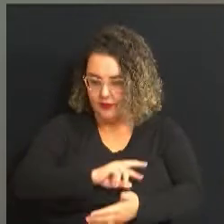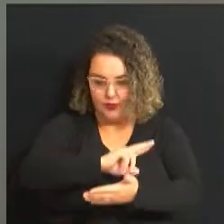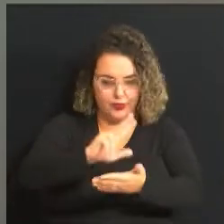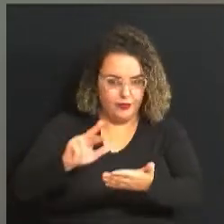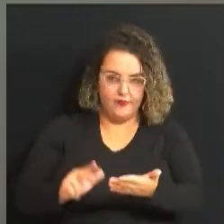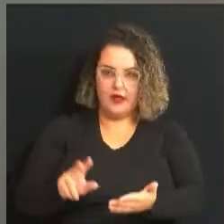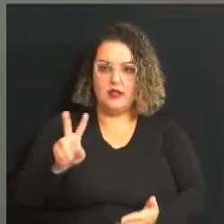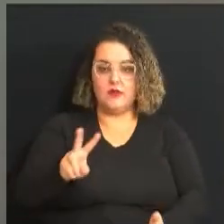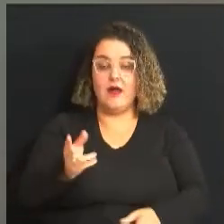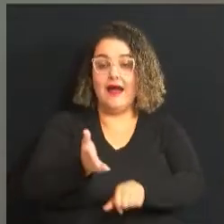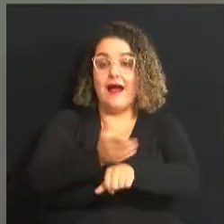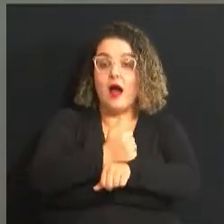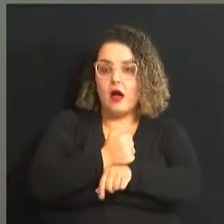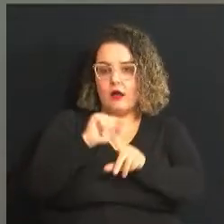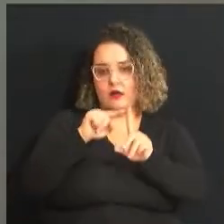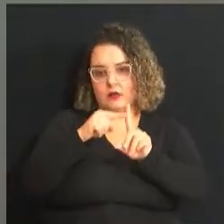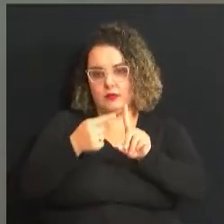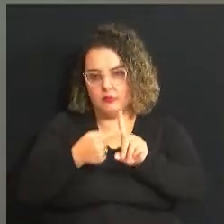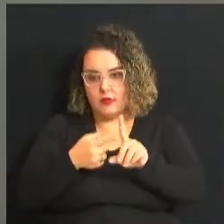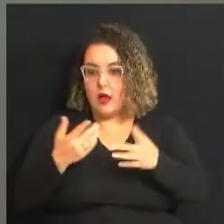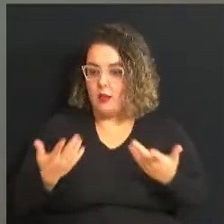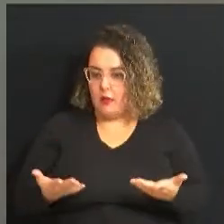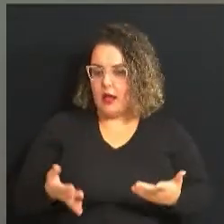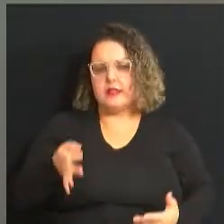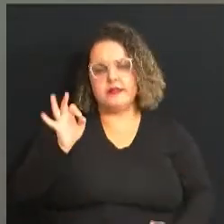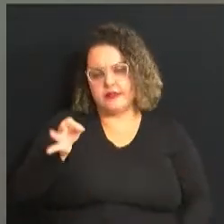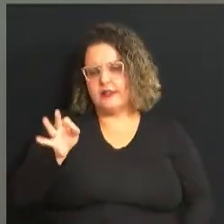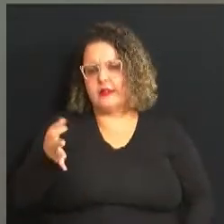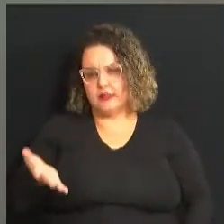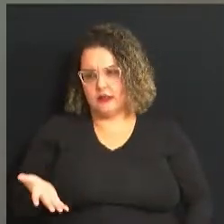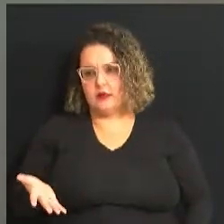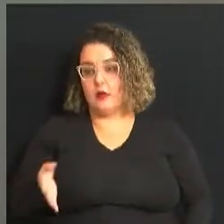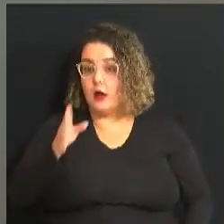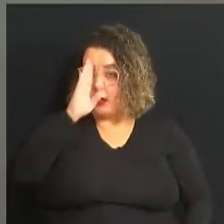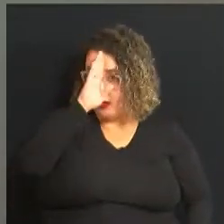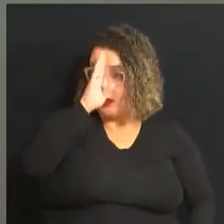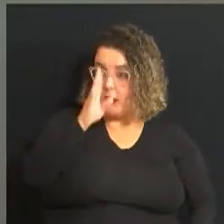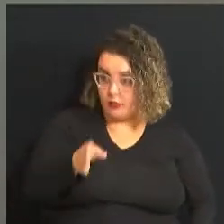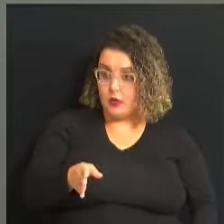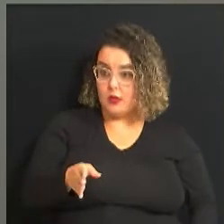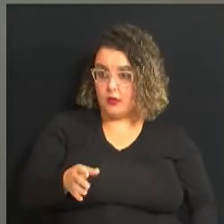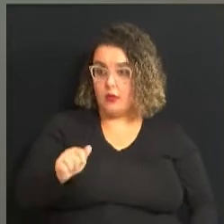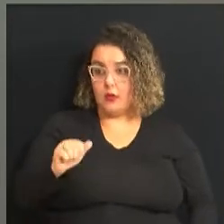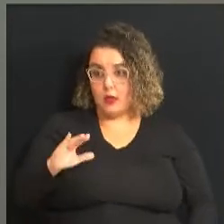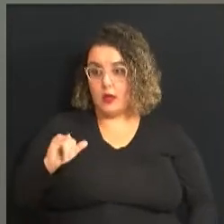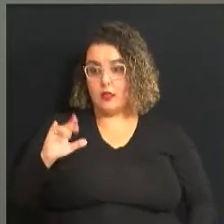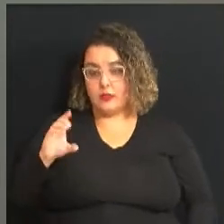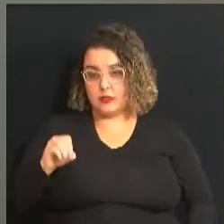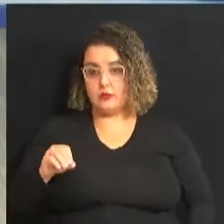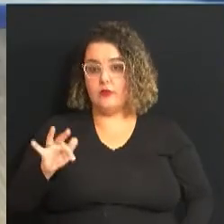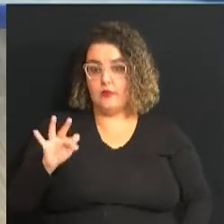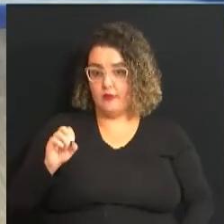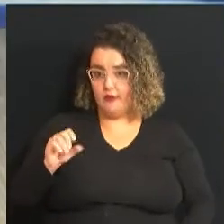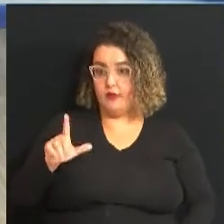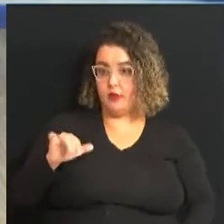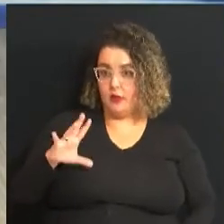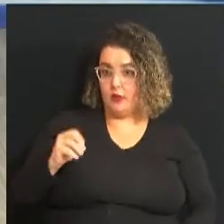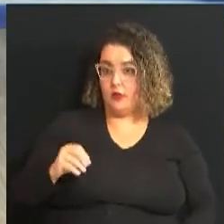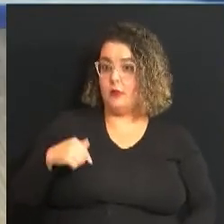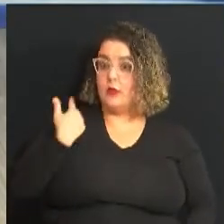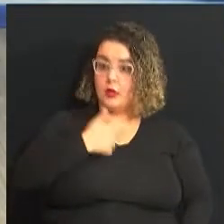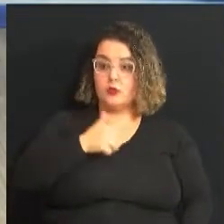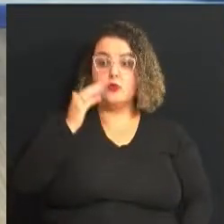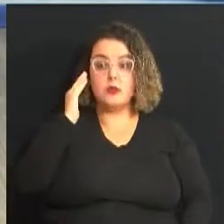tomar antes da gravidez, mas sem sombra de dúvidas, a principal dela é o Doutor, ácido para a gente fólico. entender, né, porque muitas mulheres